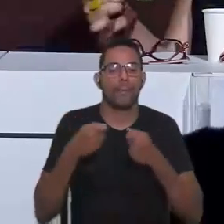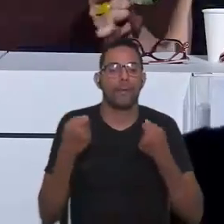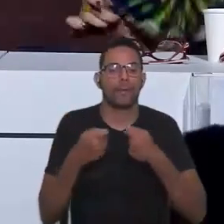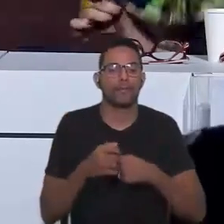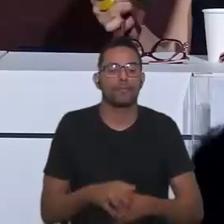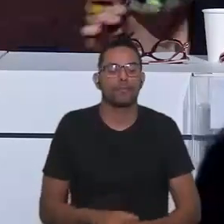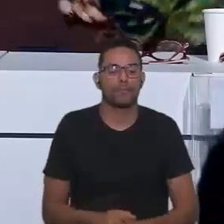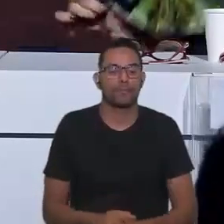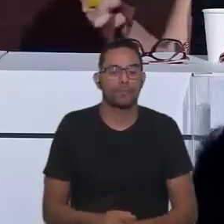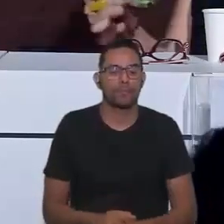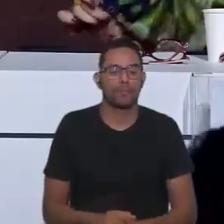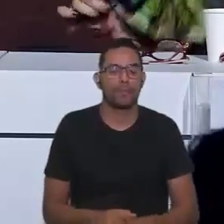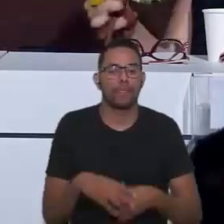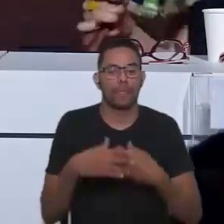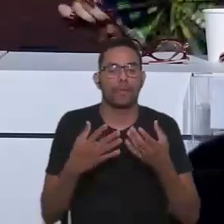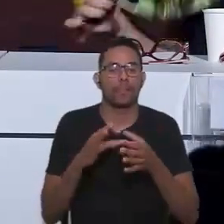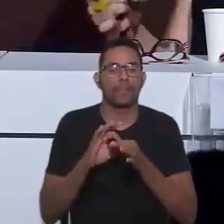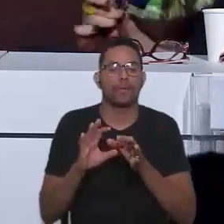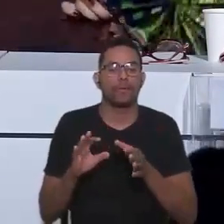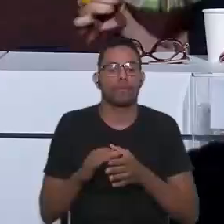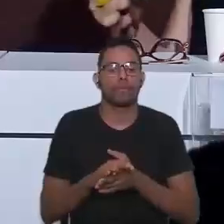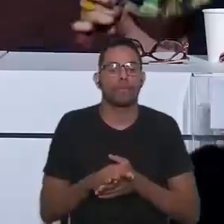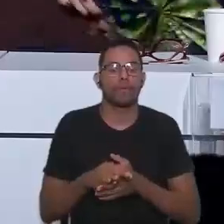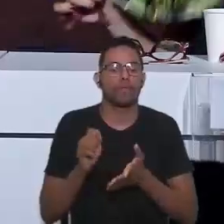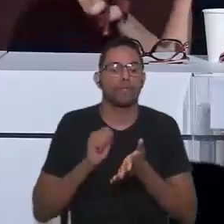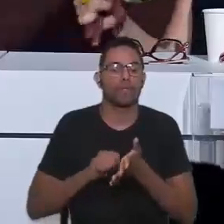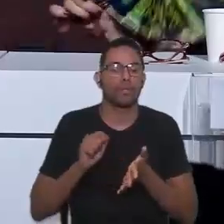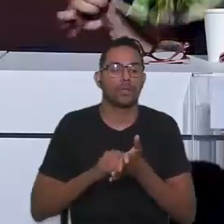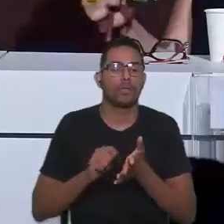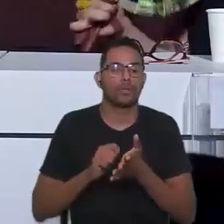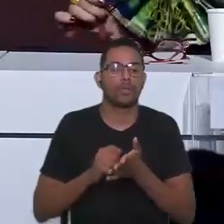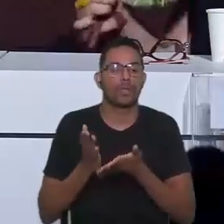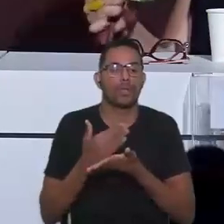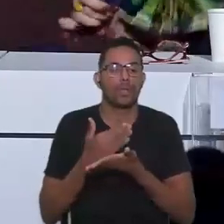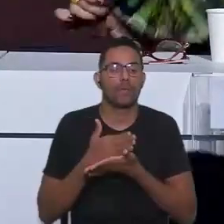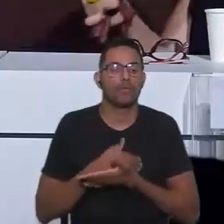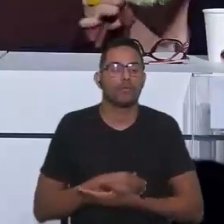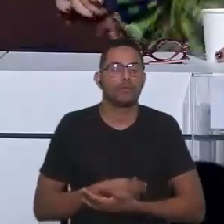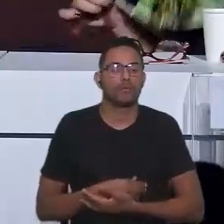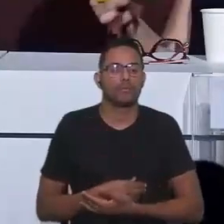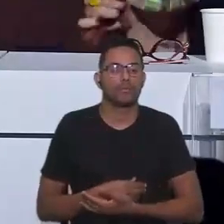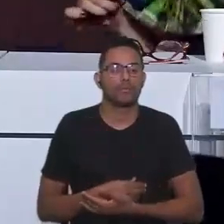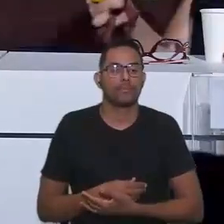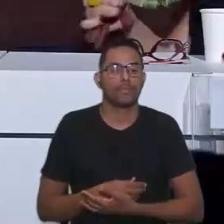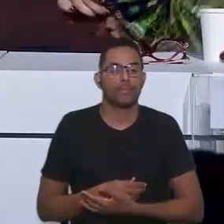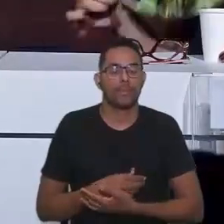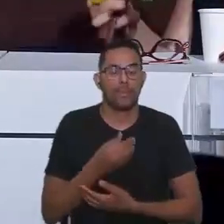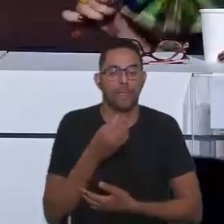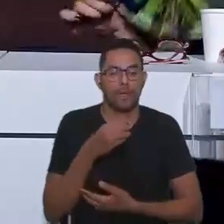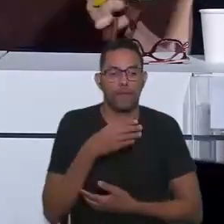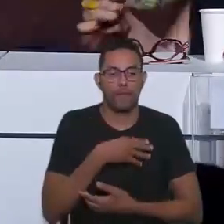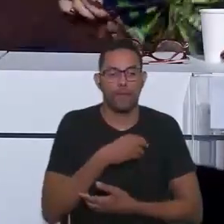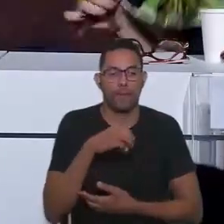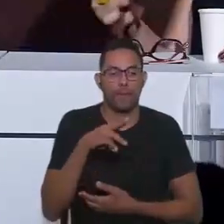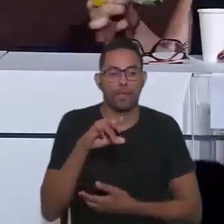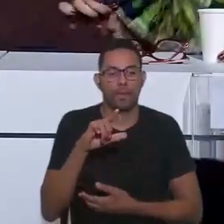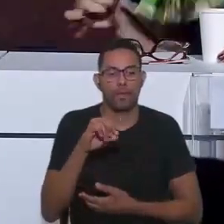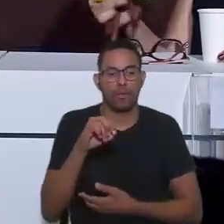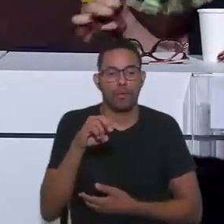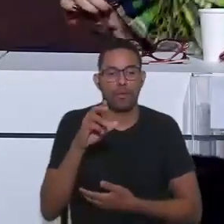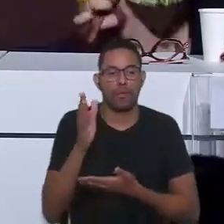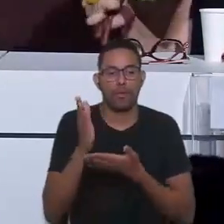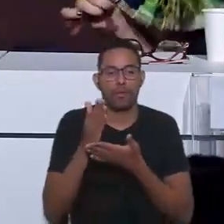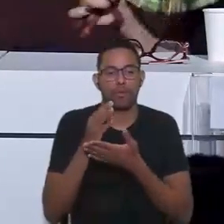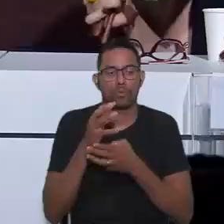necessito. E então eu vou deixando, e todos os meus livros, excetuando o Filho de Mil Homens, todos os meus livros